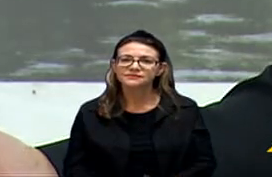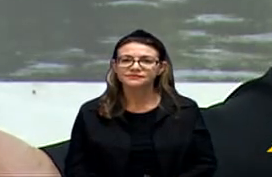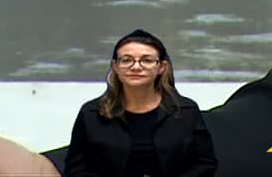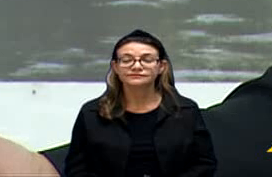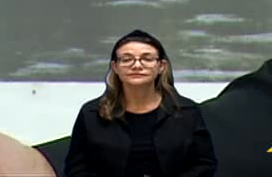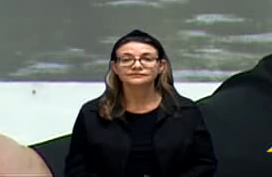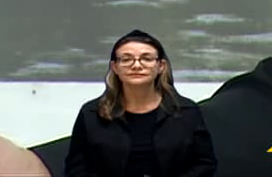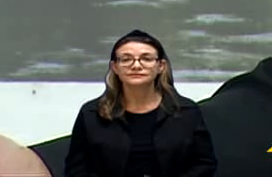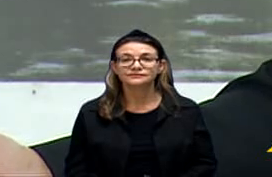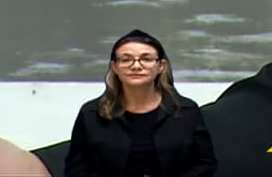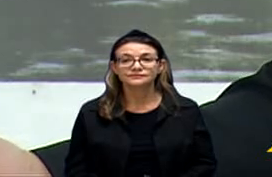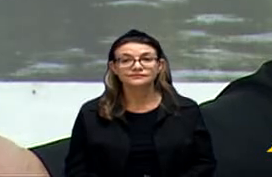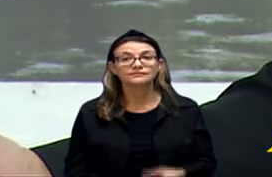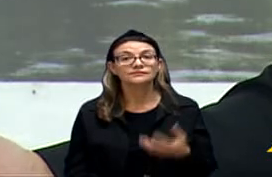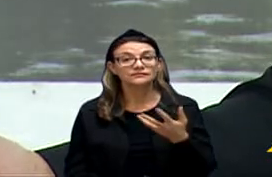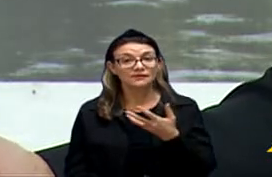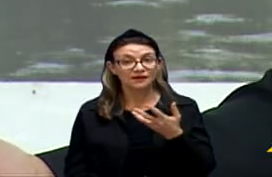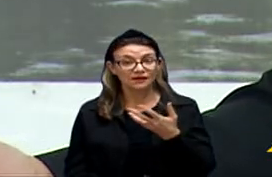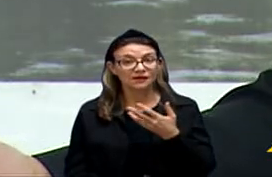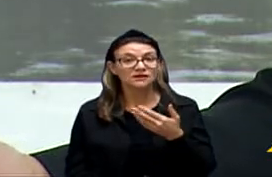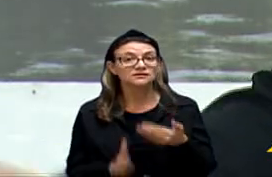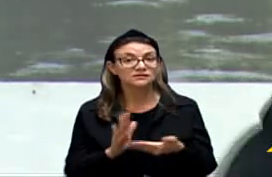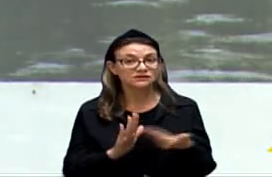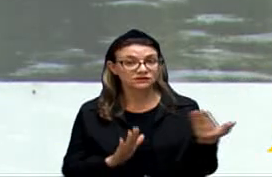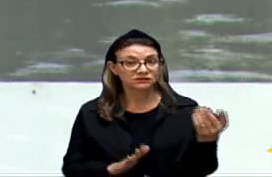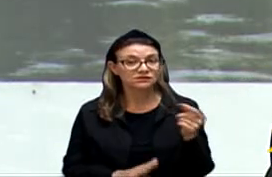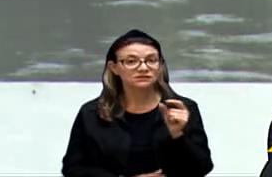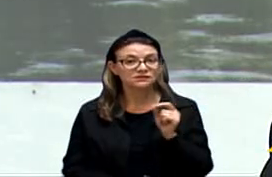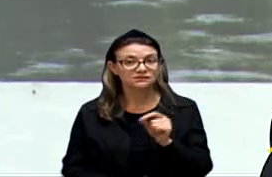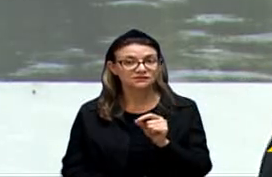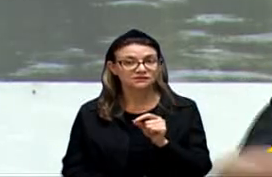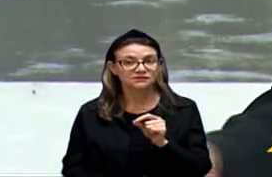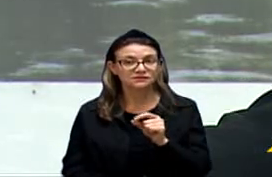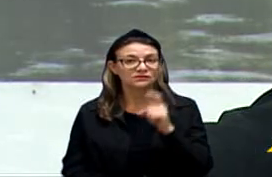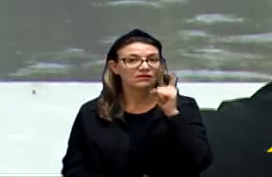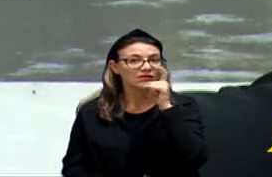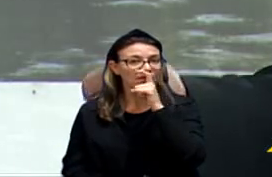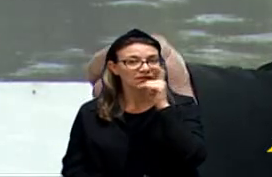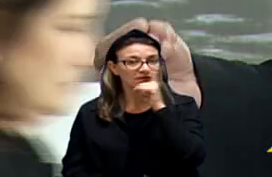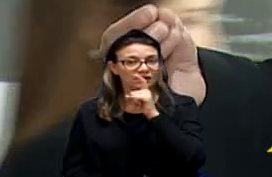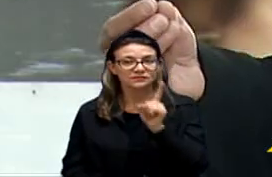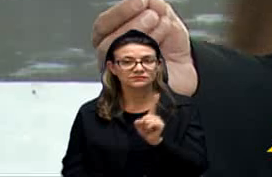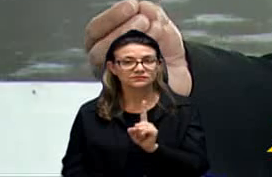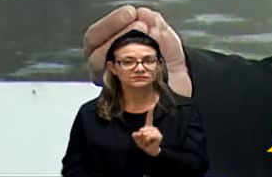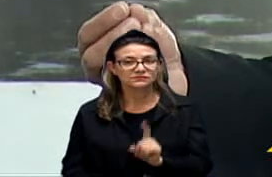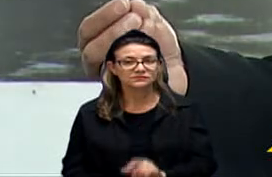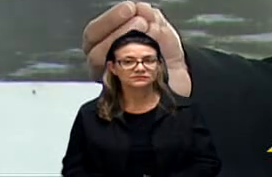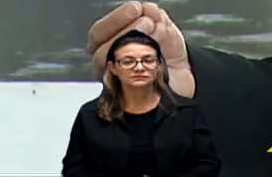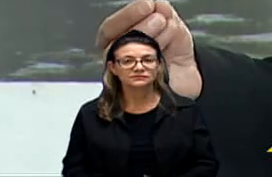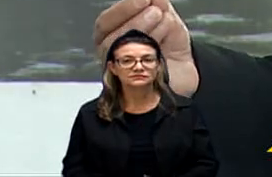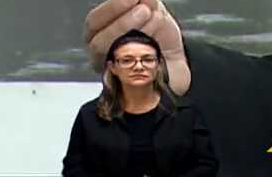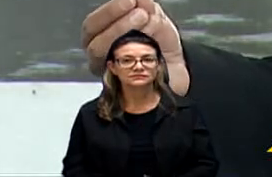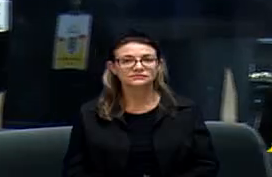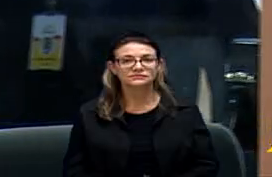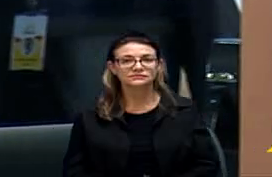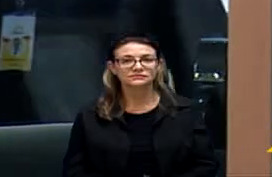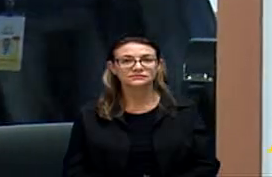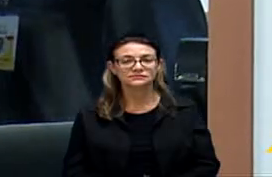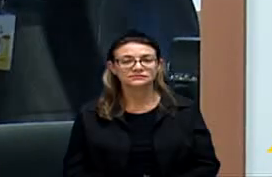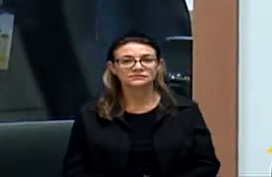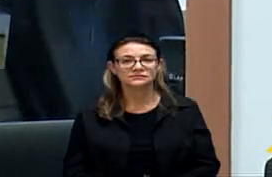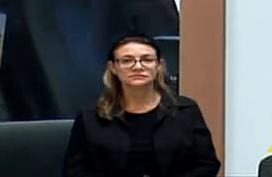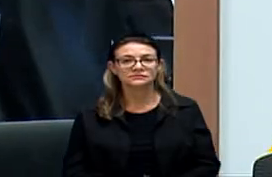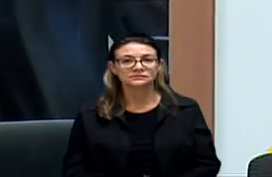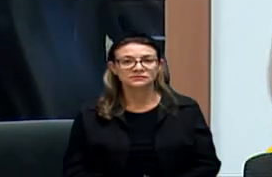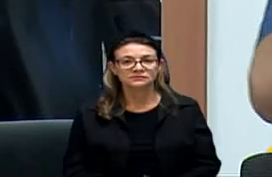entendendo eu só quero que você retire isso Vereador Ah não Vereador Vereador